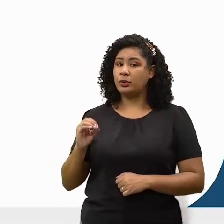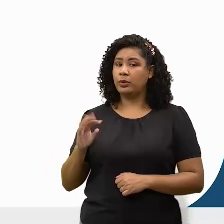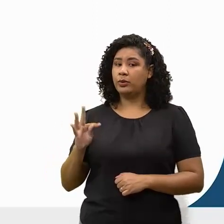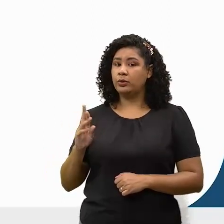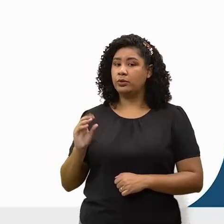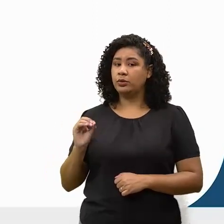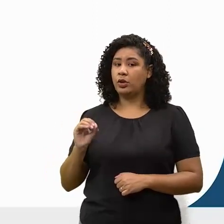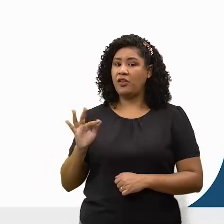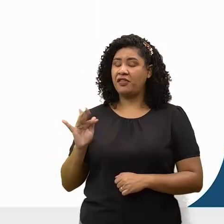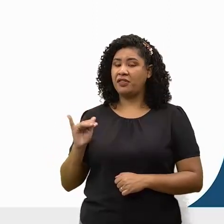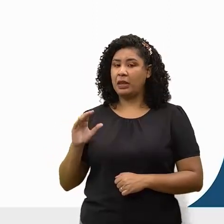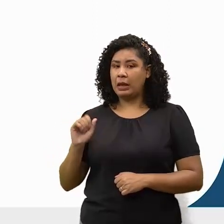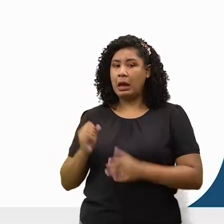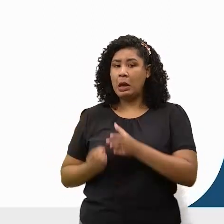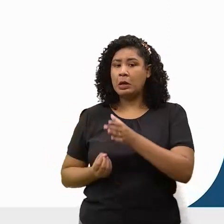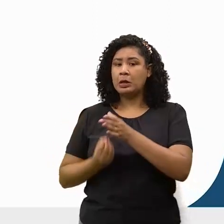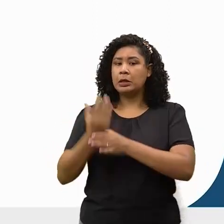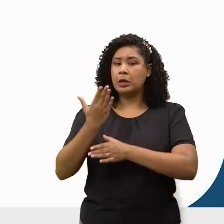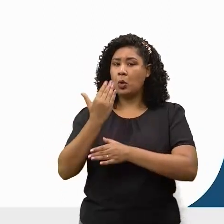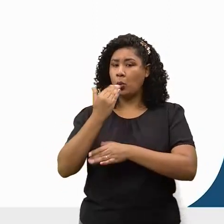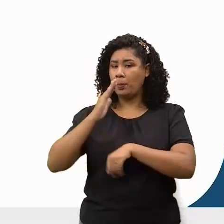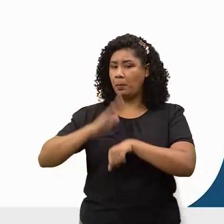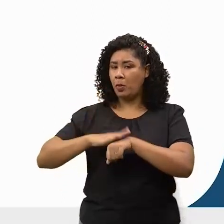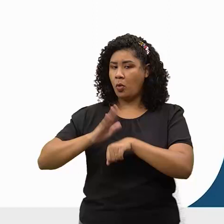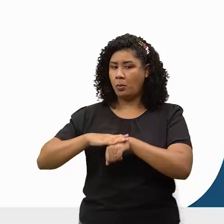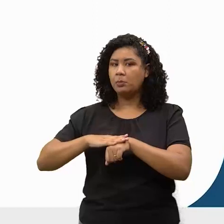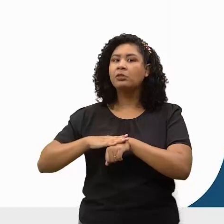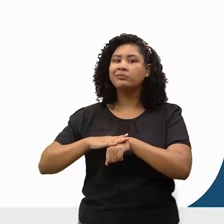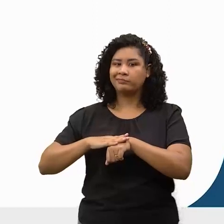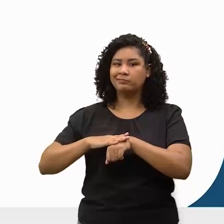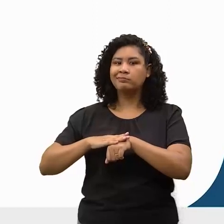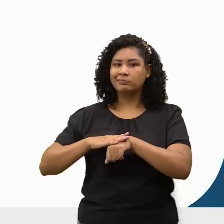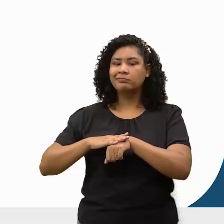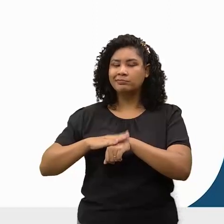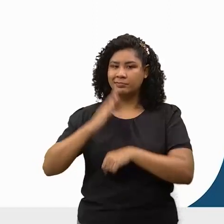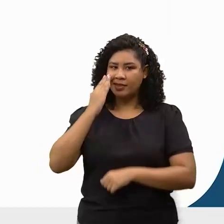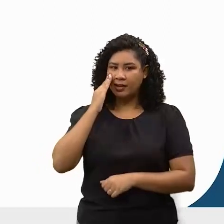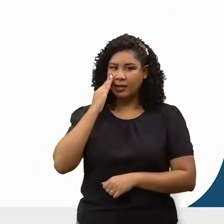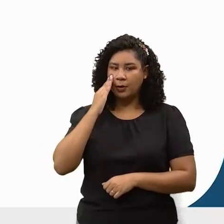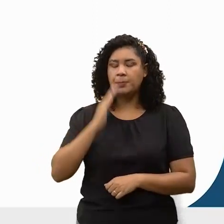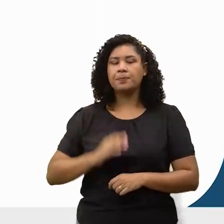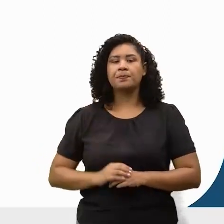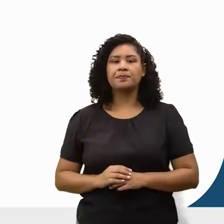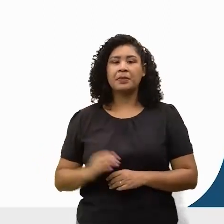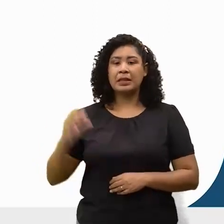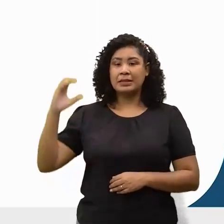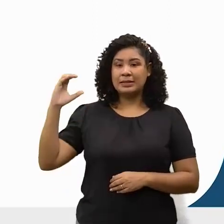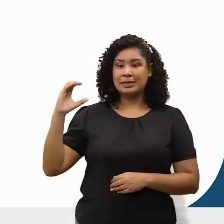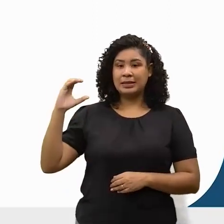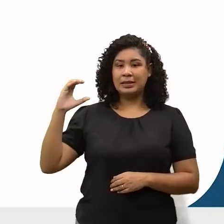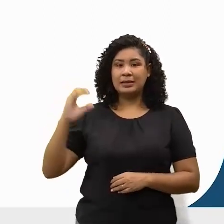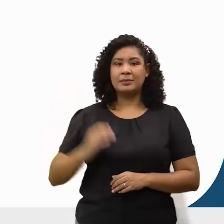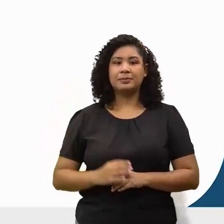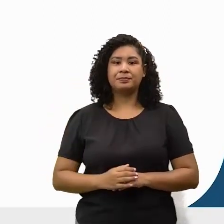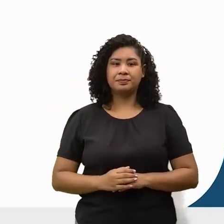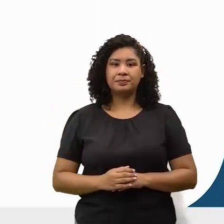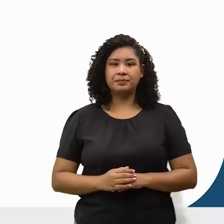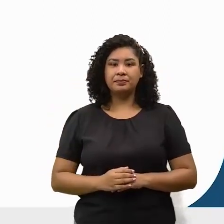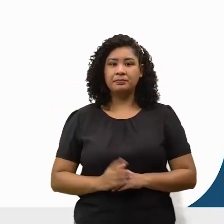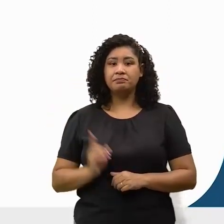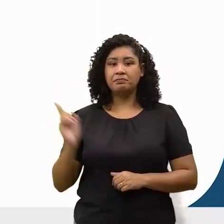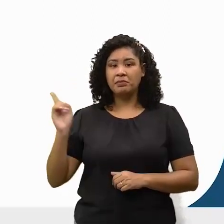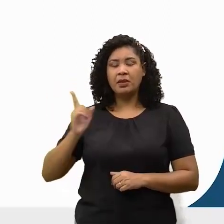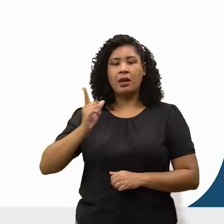comida. A heterotrófica não consegue produzir a própria comida. Na alternativa C, ele diz que há